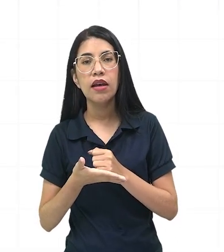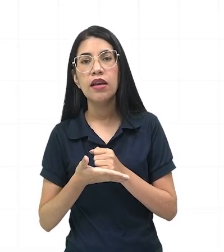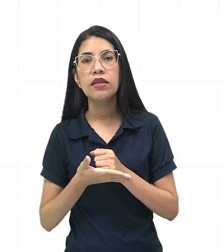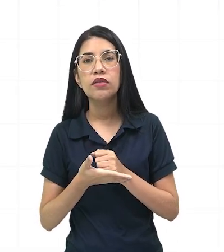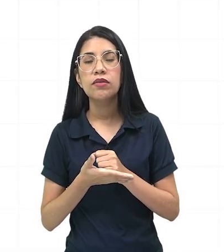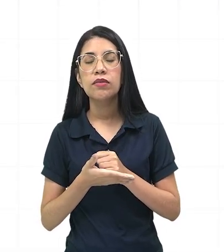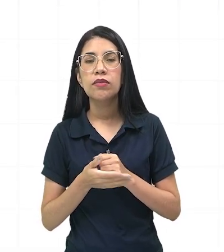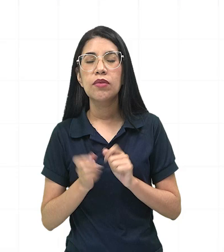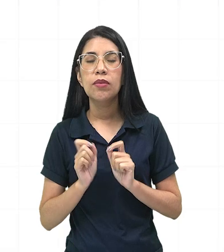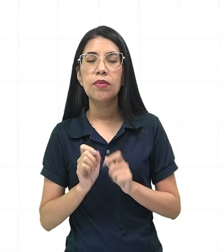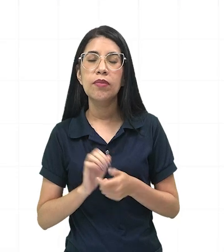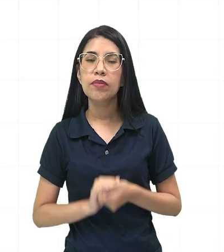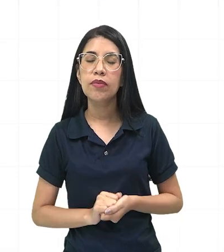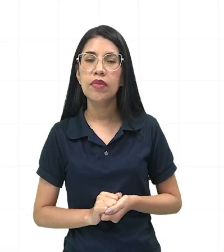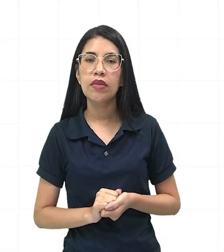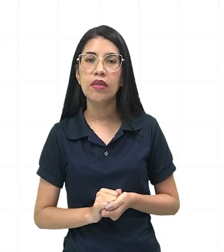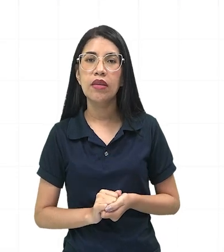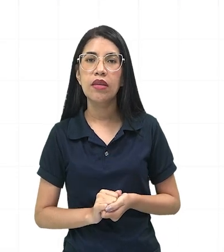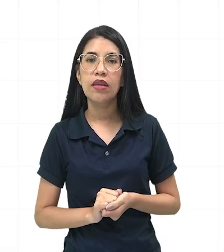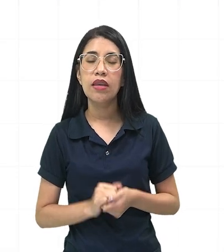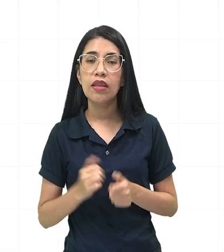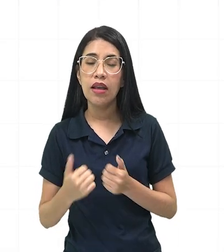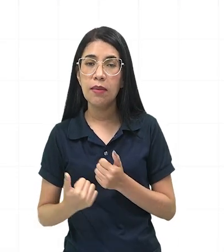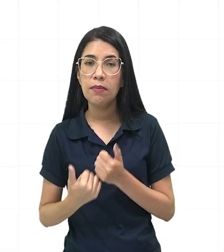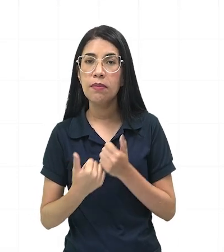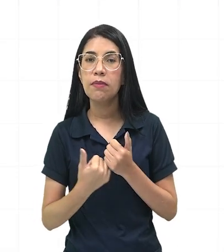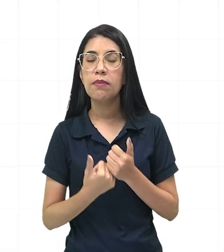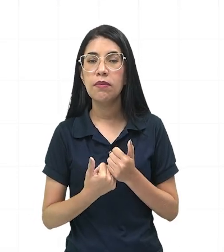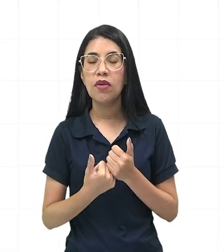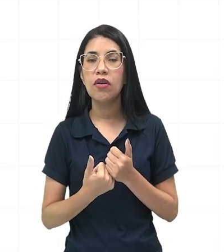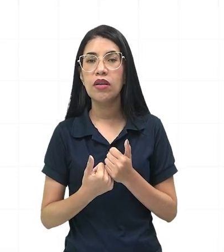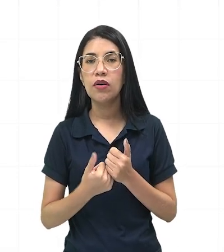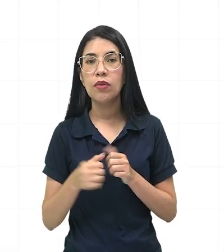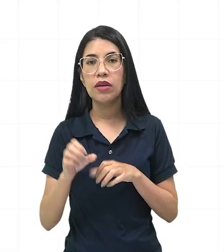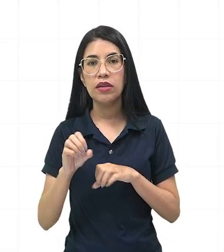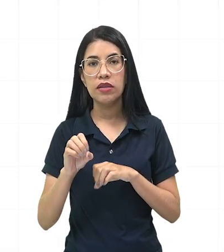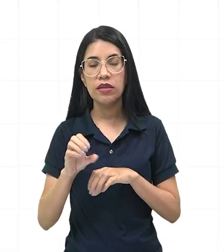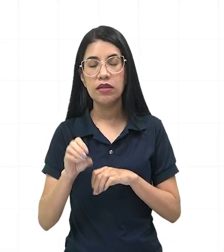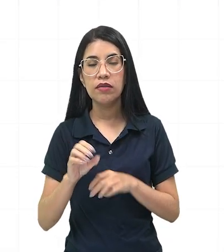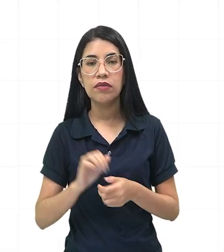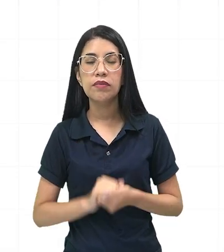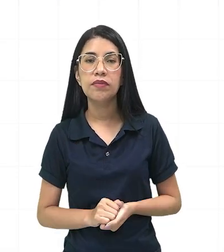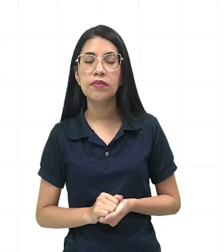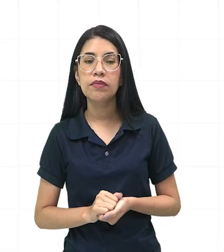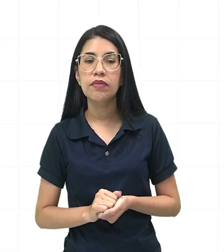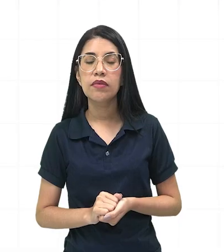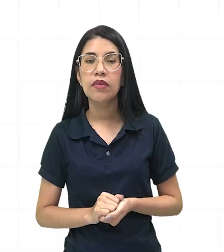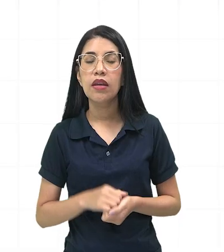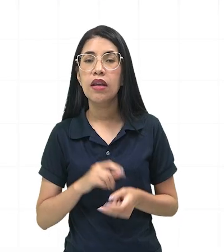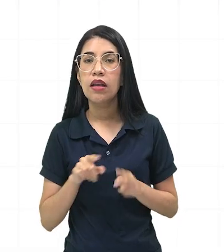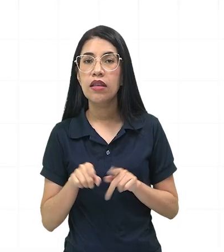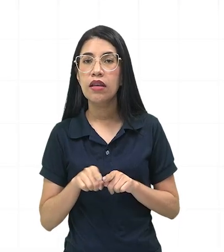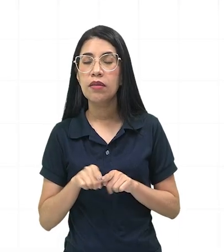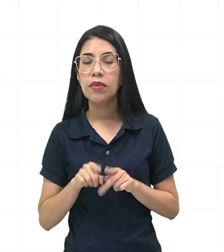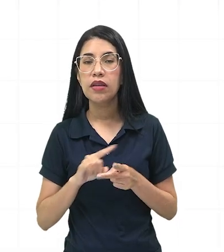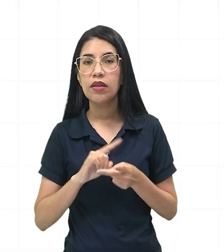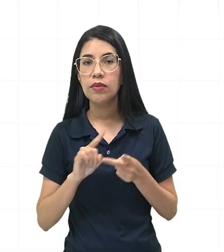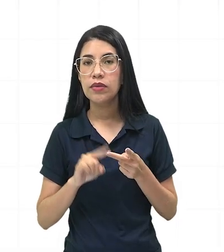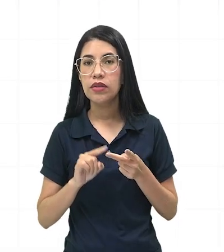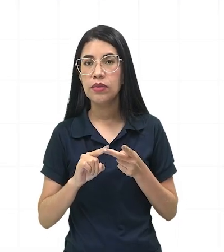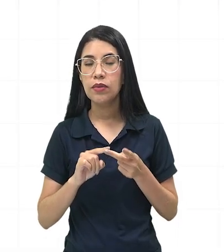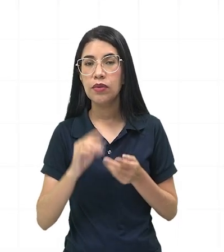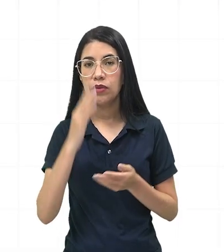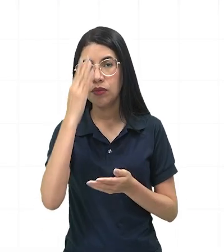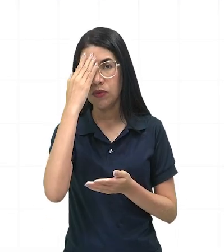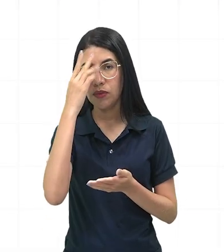dá lastro aos seus ensinamentos fundamentais. Por outro lado, nós temos também a questão do dogma, que